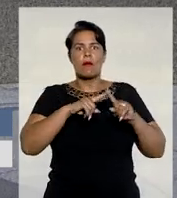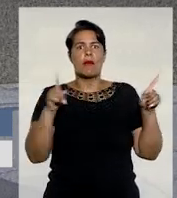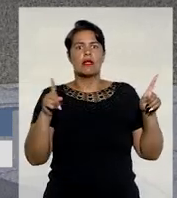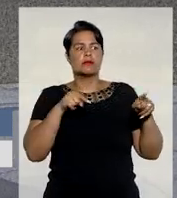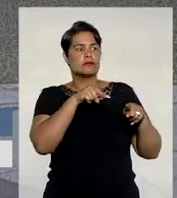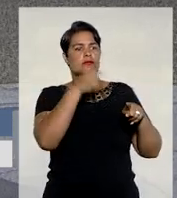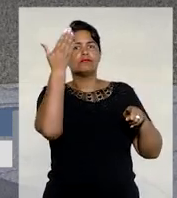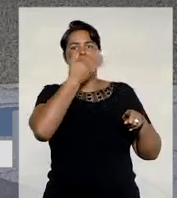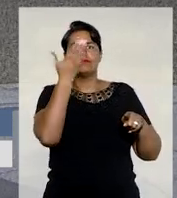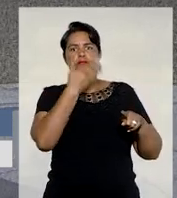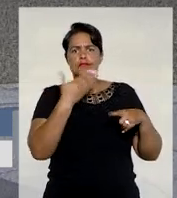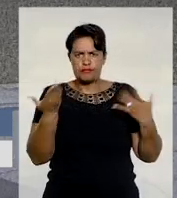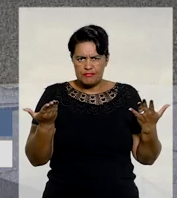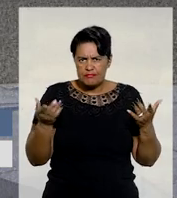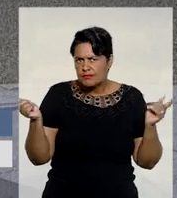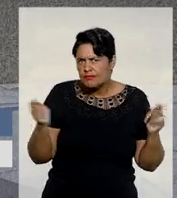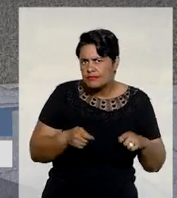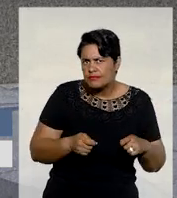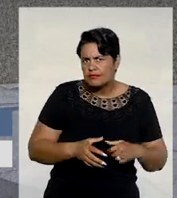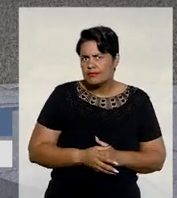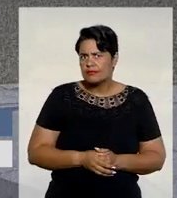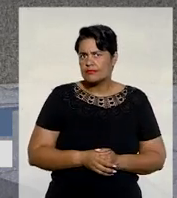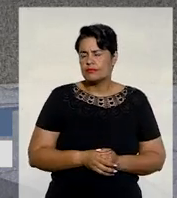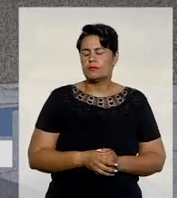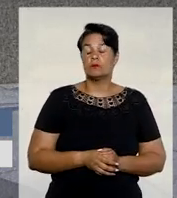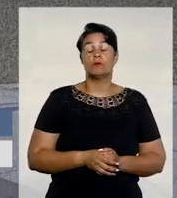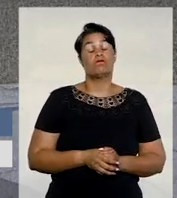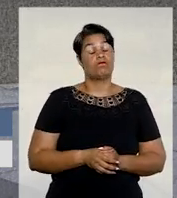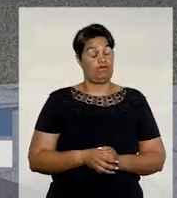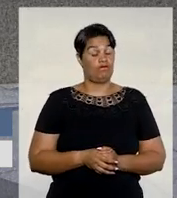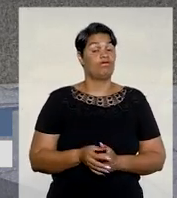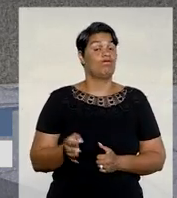ou para reavaliação dela?